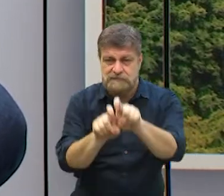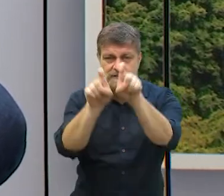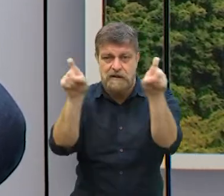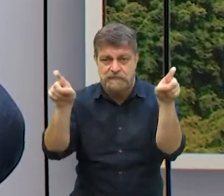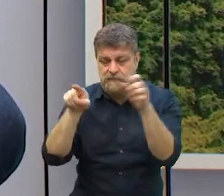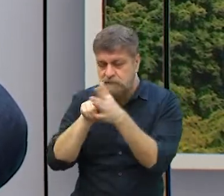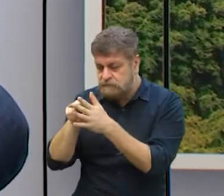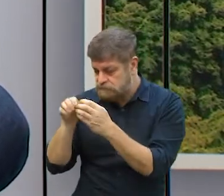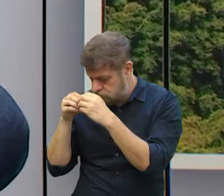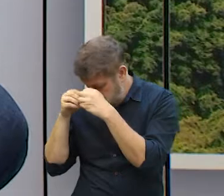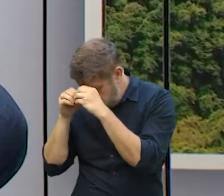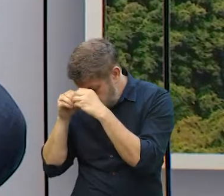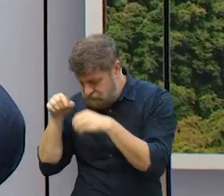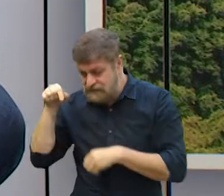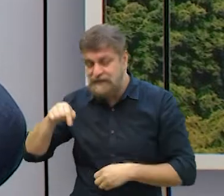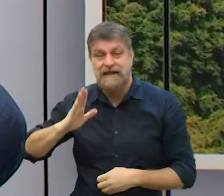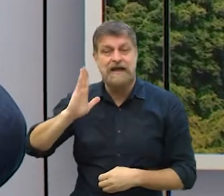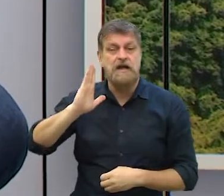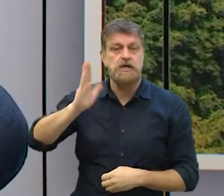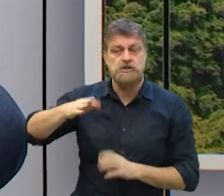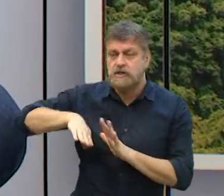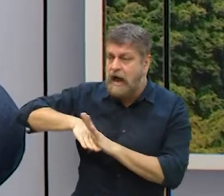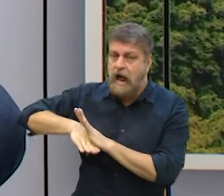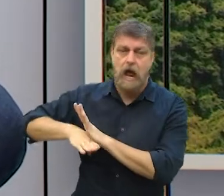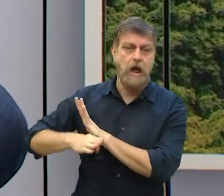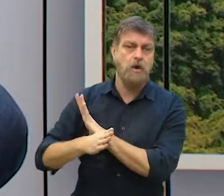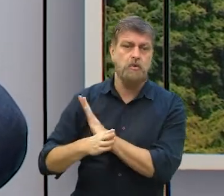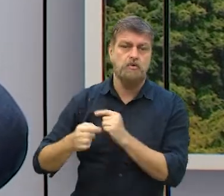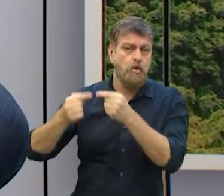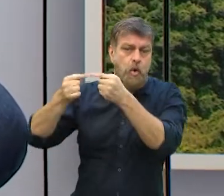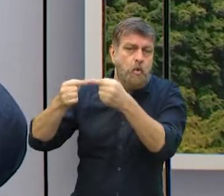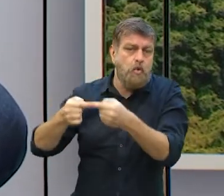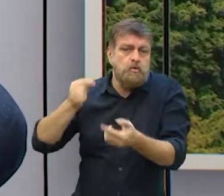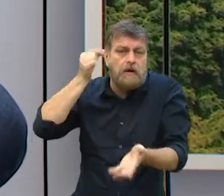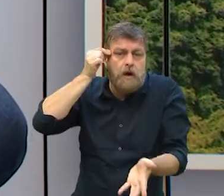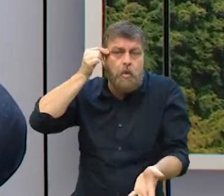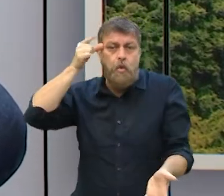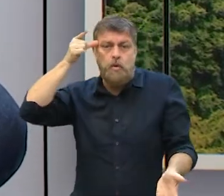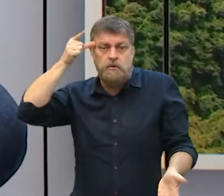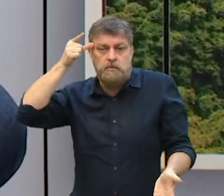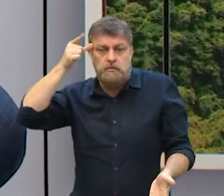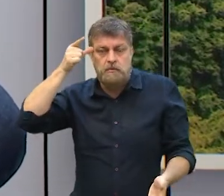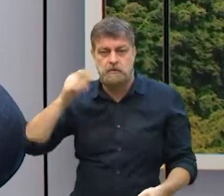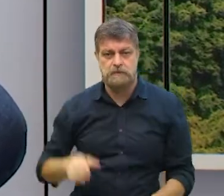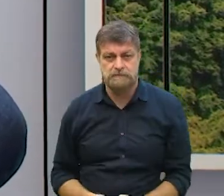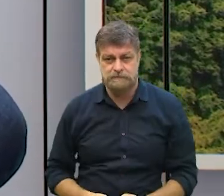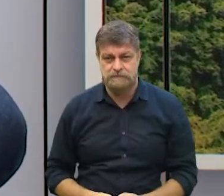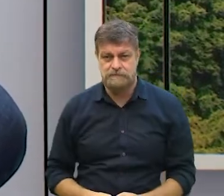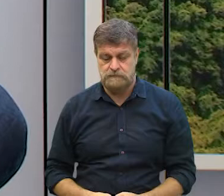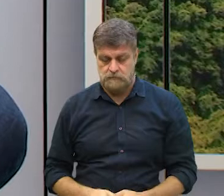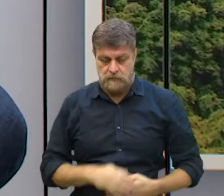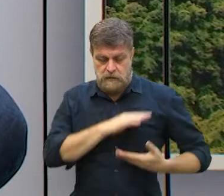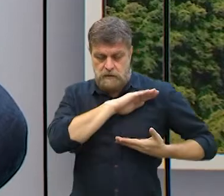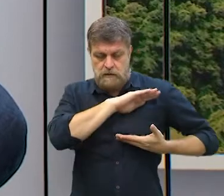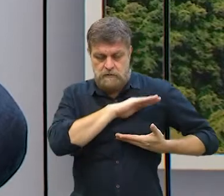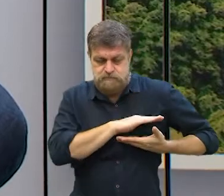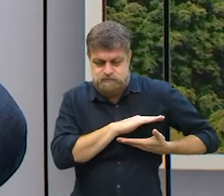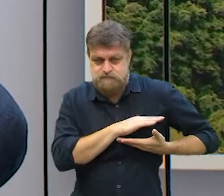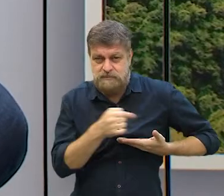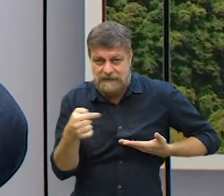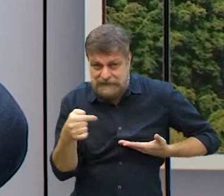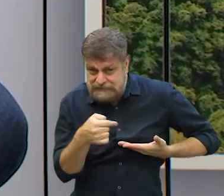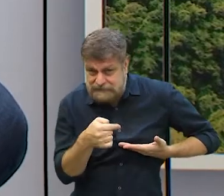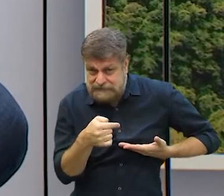coleta daquele material para que se faça uma análise. E já entrou na rotina delas, sim, já faz parte da cultura dela e dos exames de rotina.